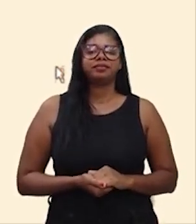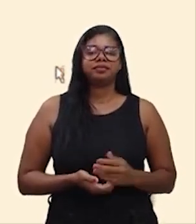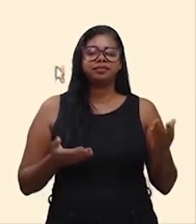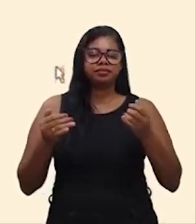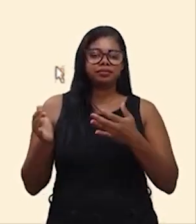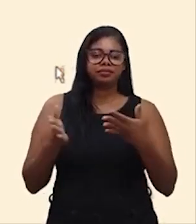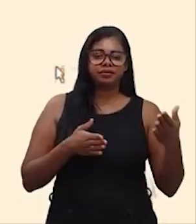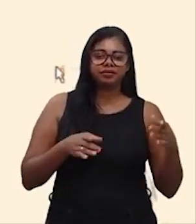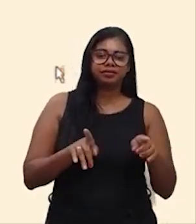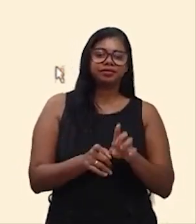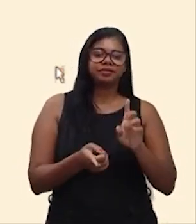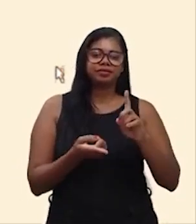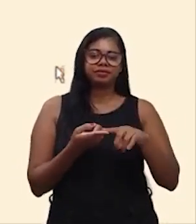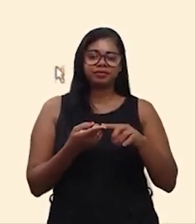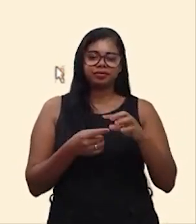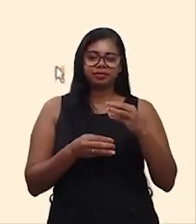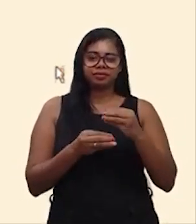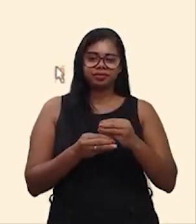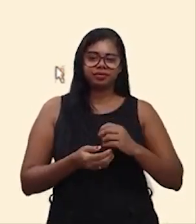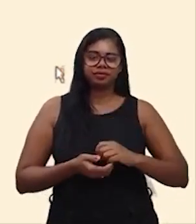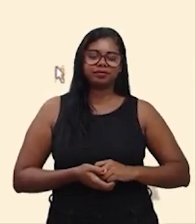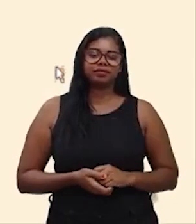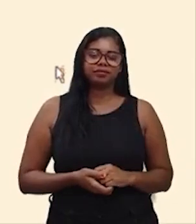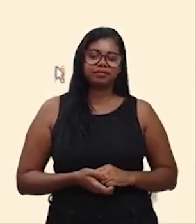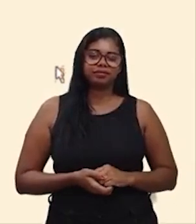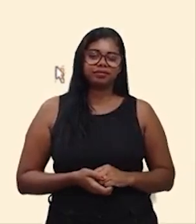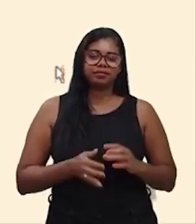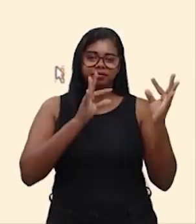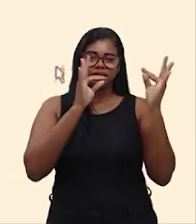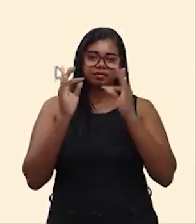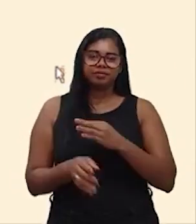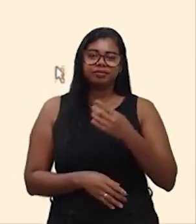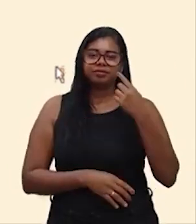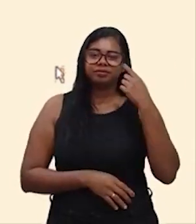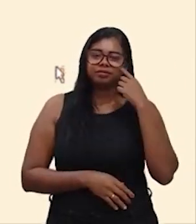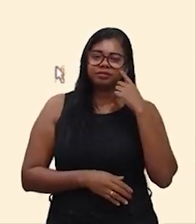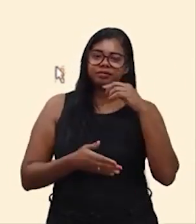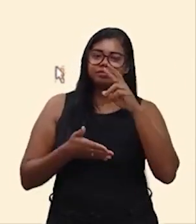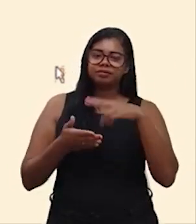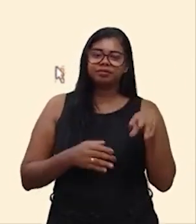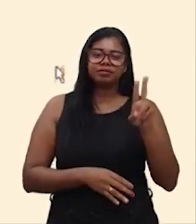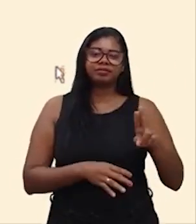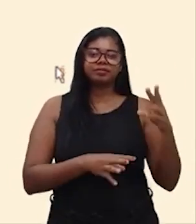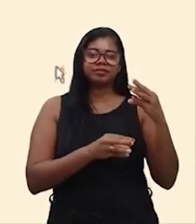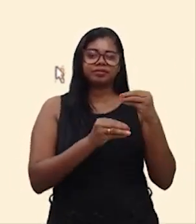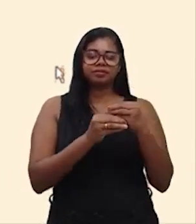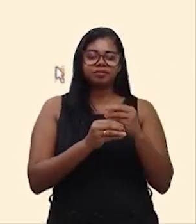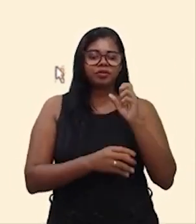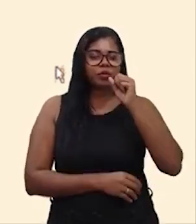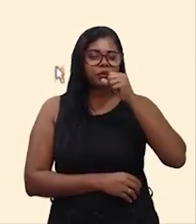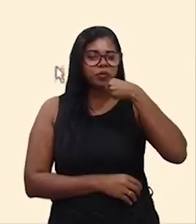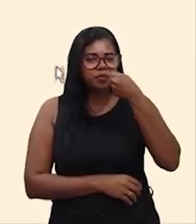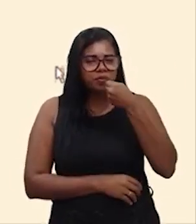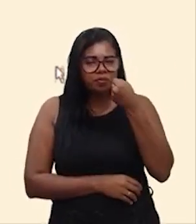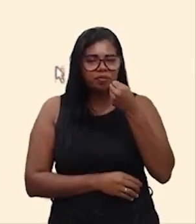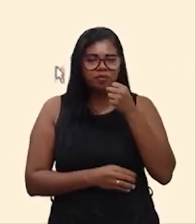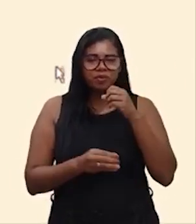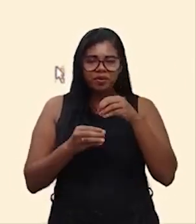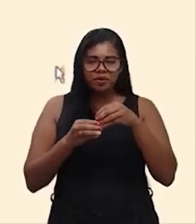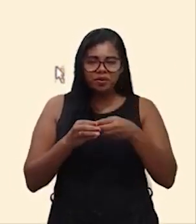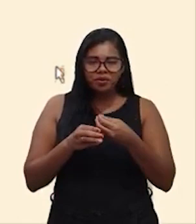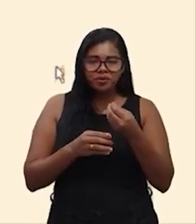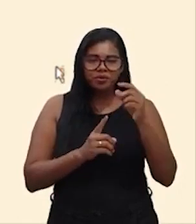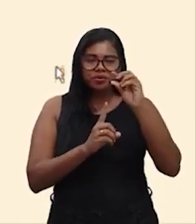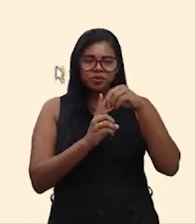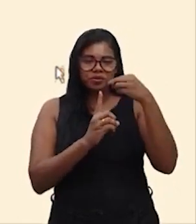Agora sairemos todos com fome desse episódio, mas aí a gente vê novamente o artista utilizando a fatia do pão com geleia,